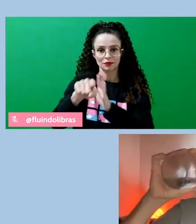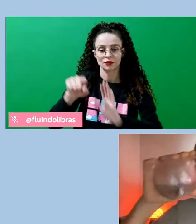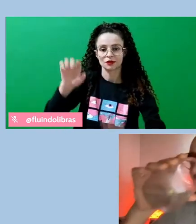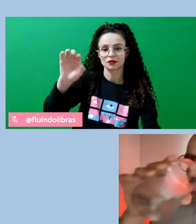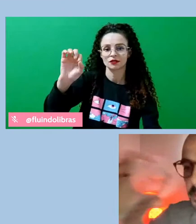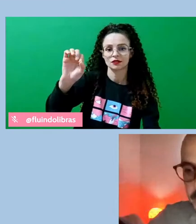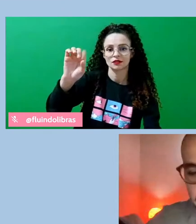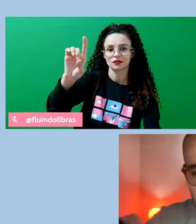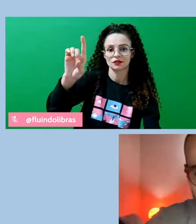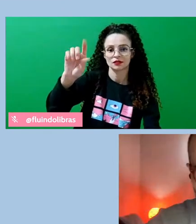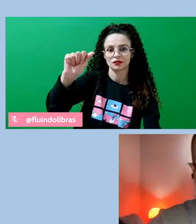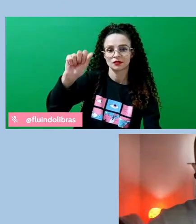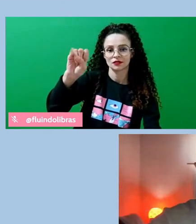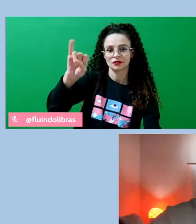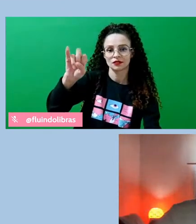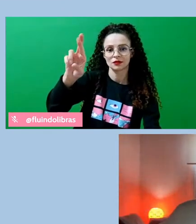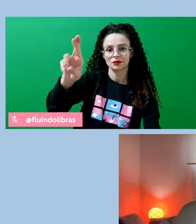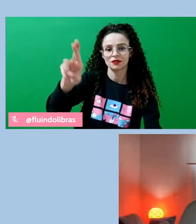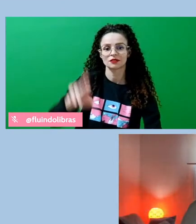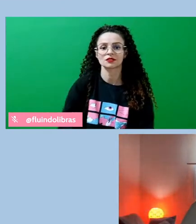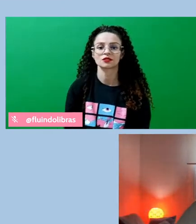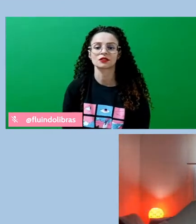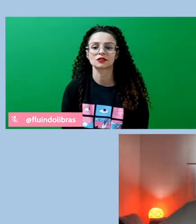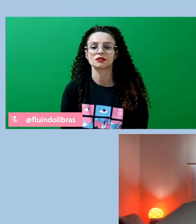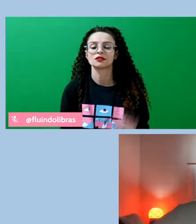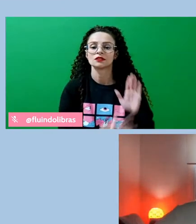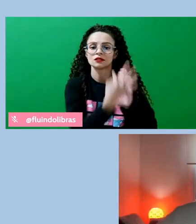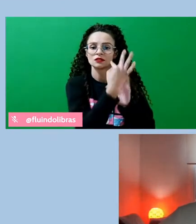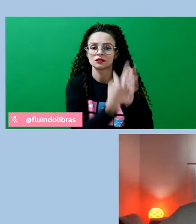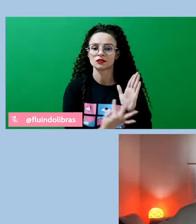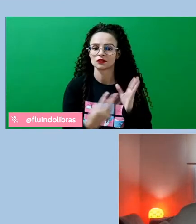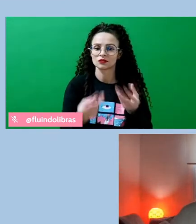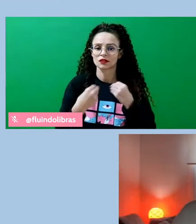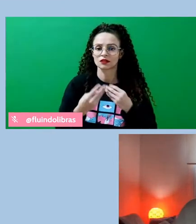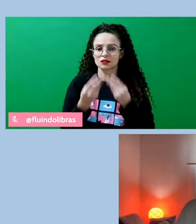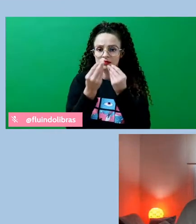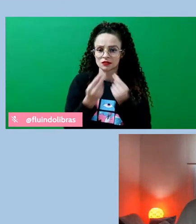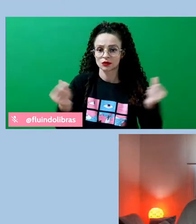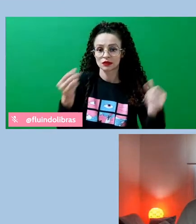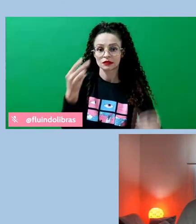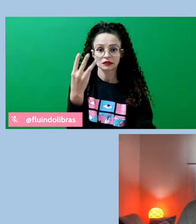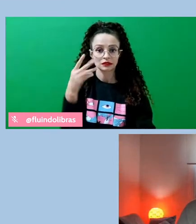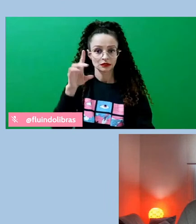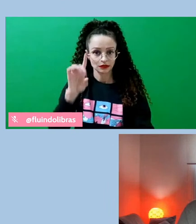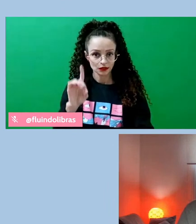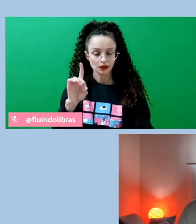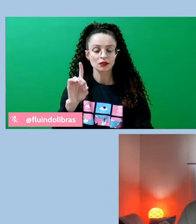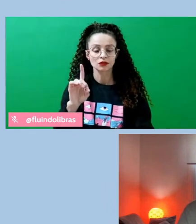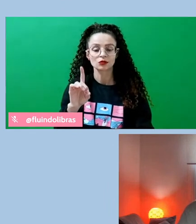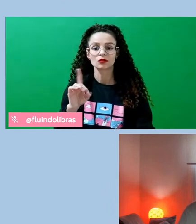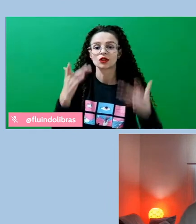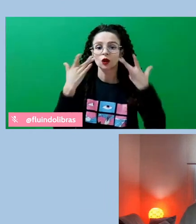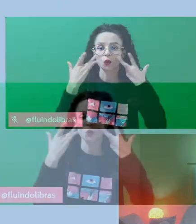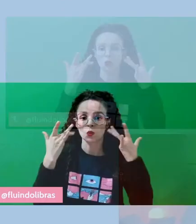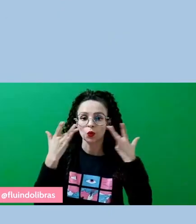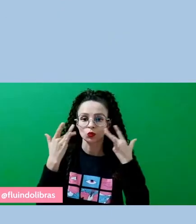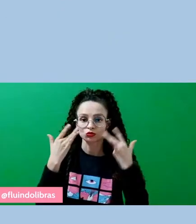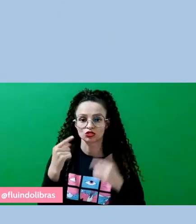Rodrigues. O texto me conduziu para uma sensação tridimensional com o teatro Vertigem.